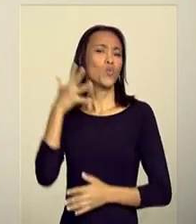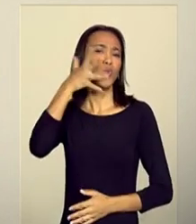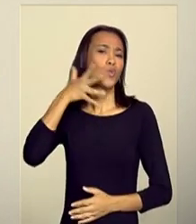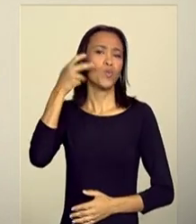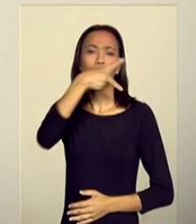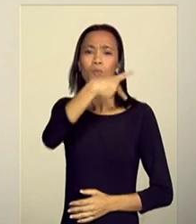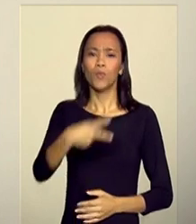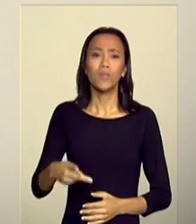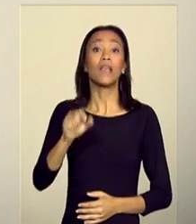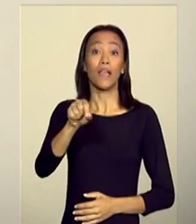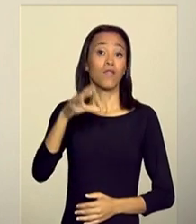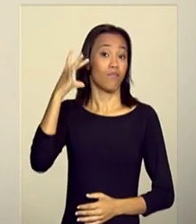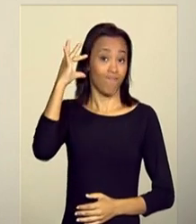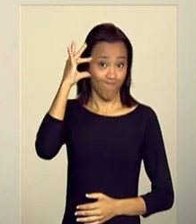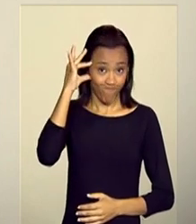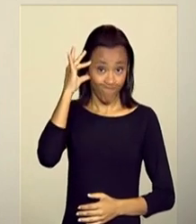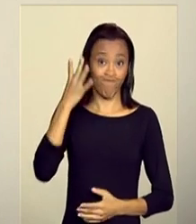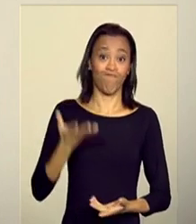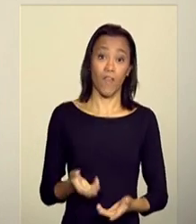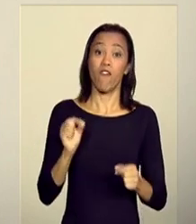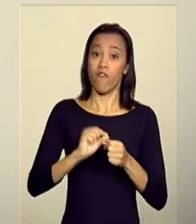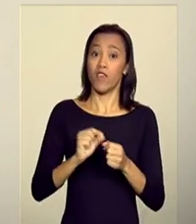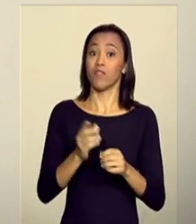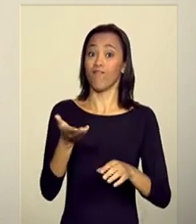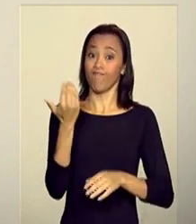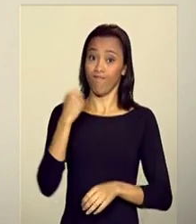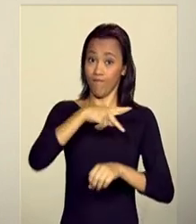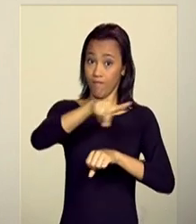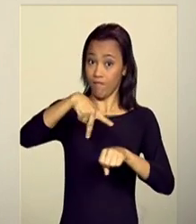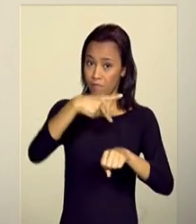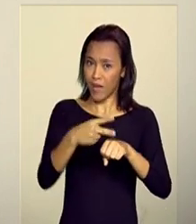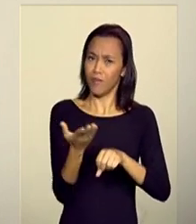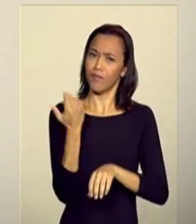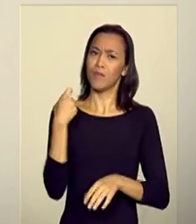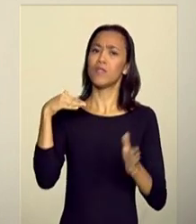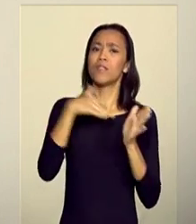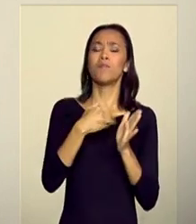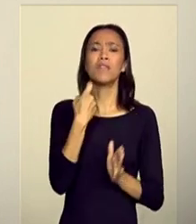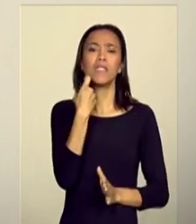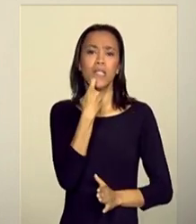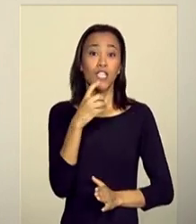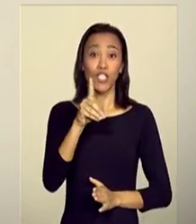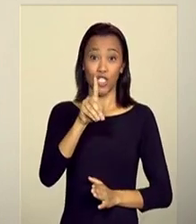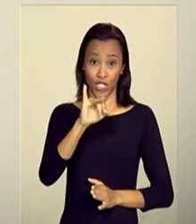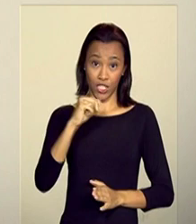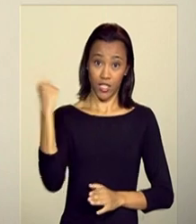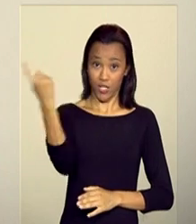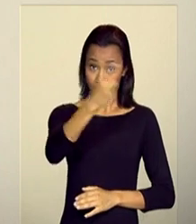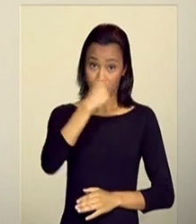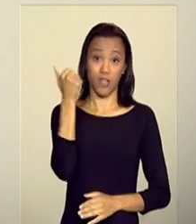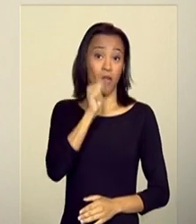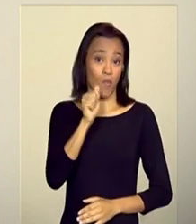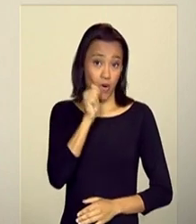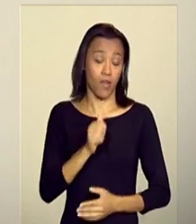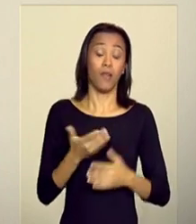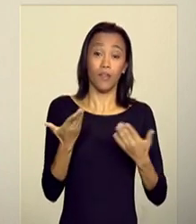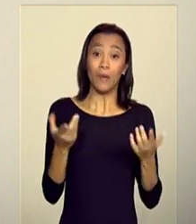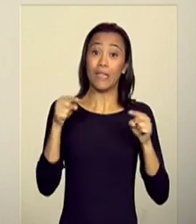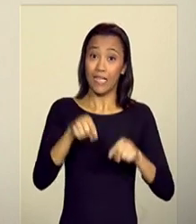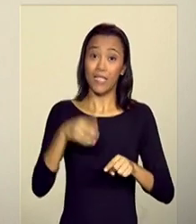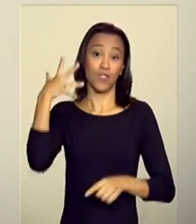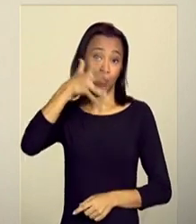trechos do pronunciamento que a presidenta Dilma Rousseff fez a nação na última sexta-feira Dia Internacional da Mulher